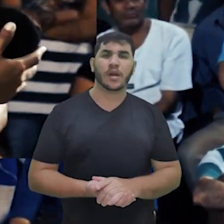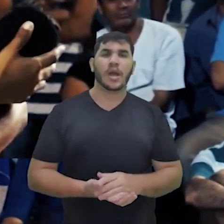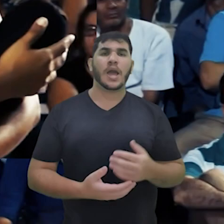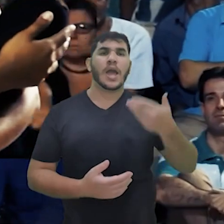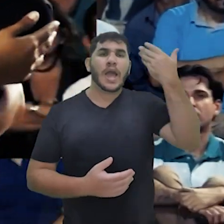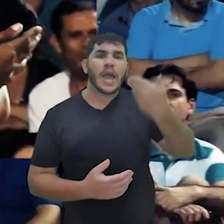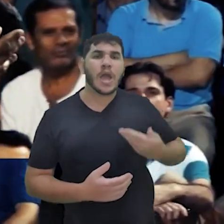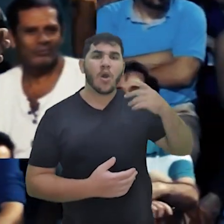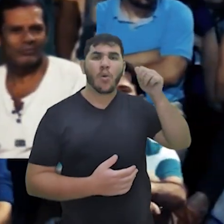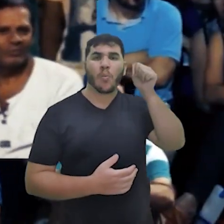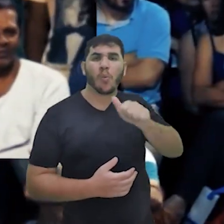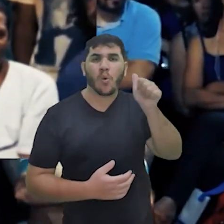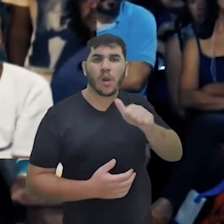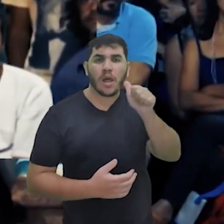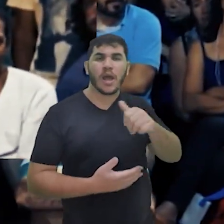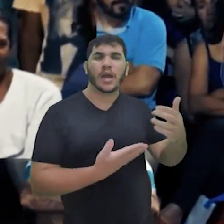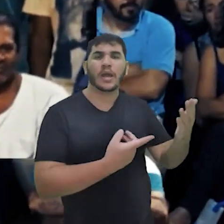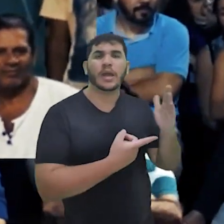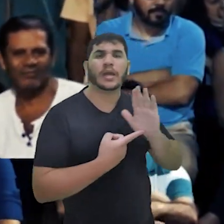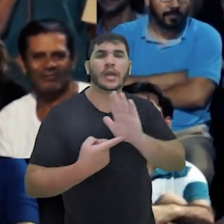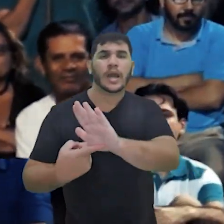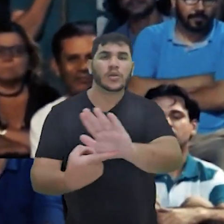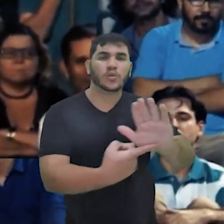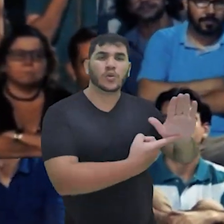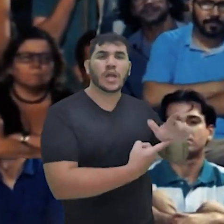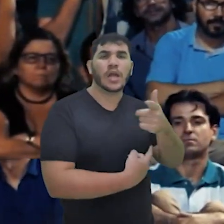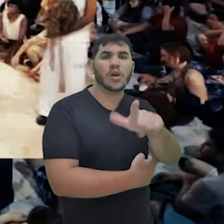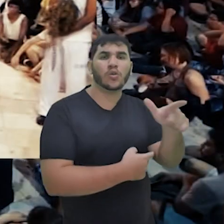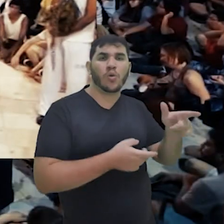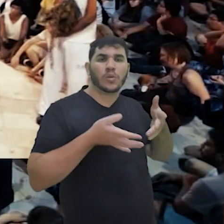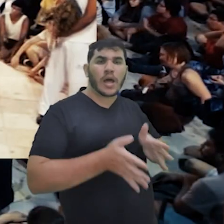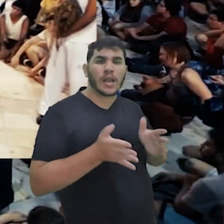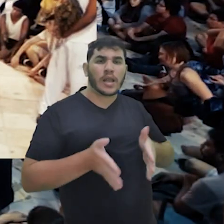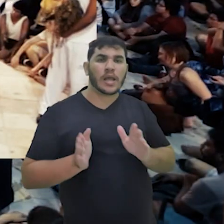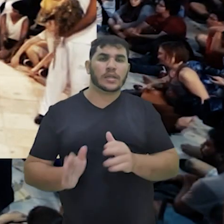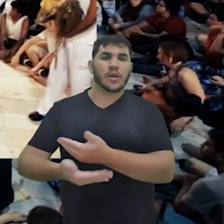viver. Logo eu, mulher que ajudei tantas outras mulheres a terem seus filhos,